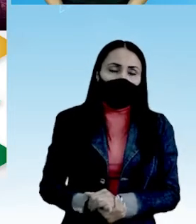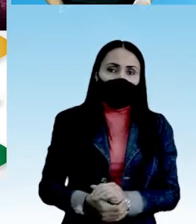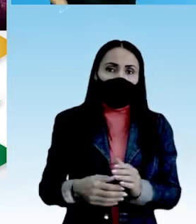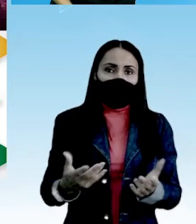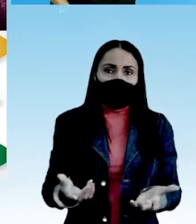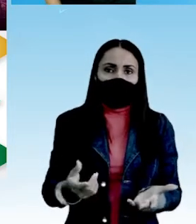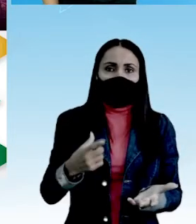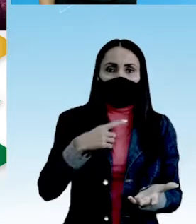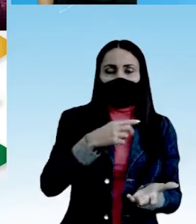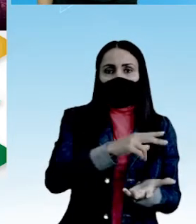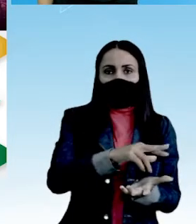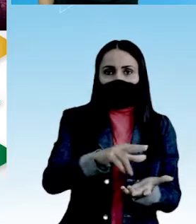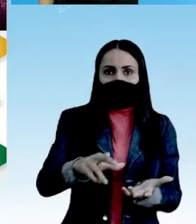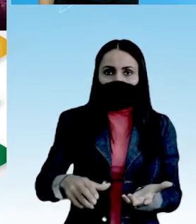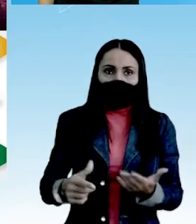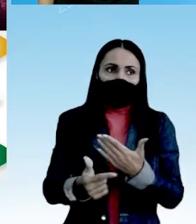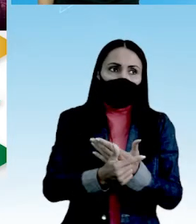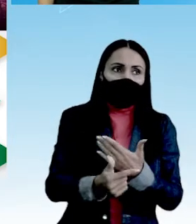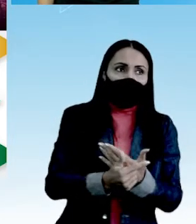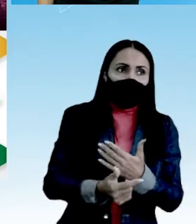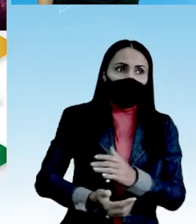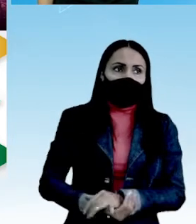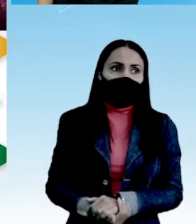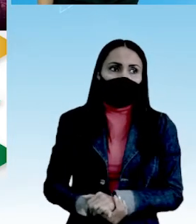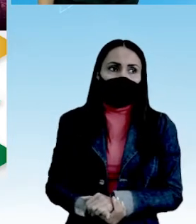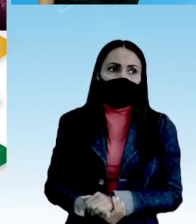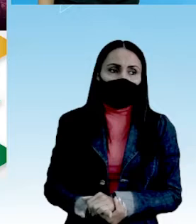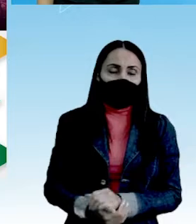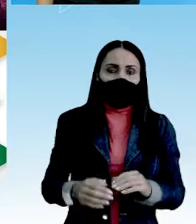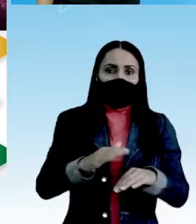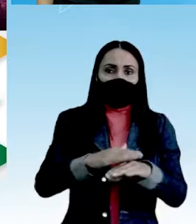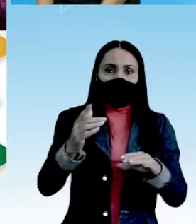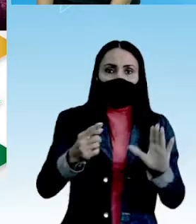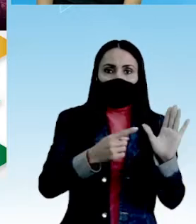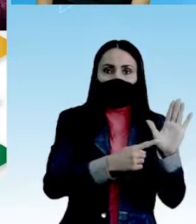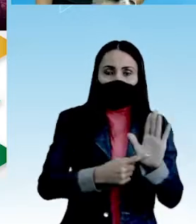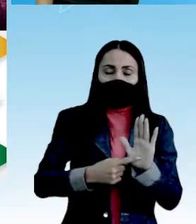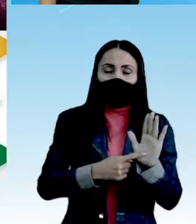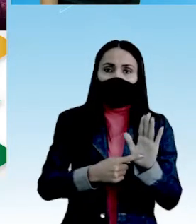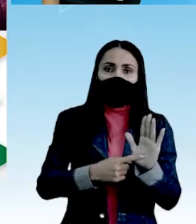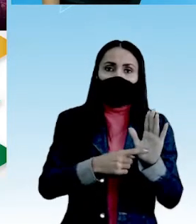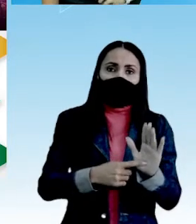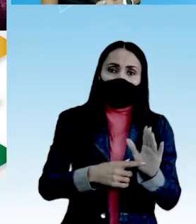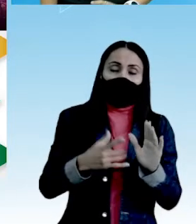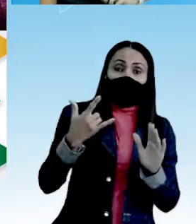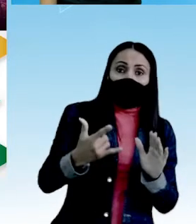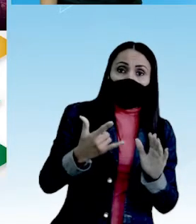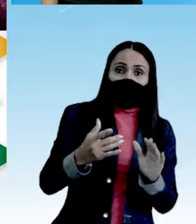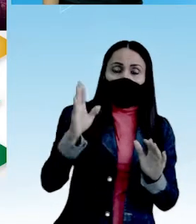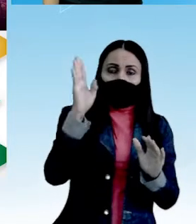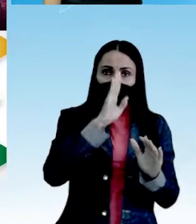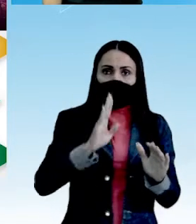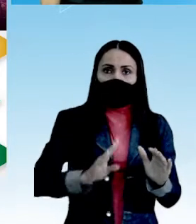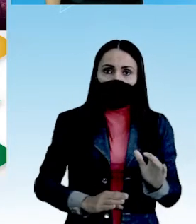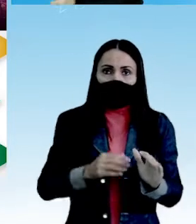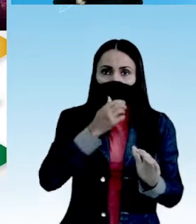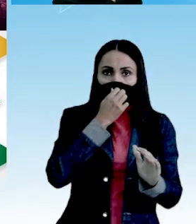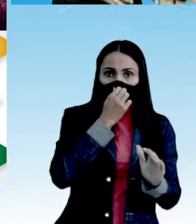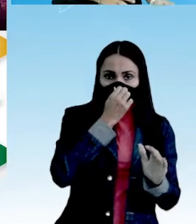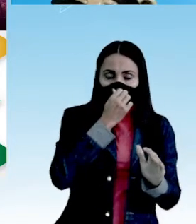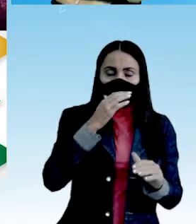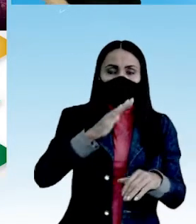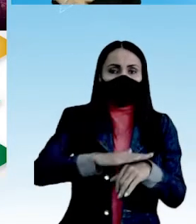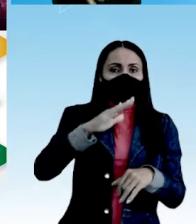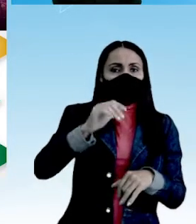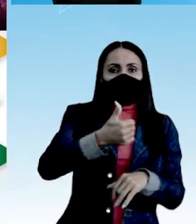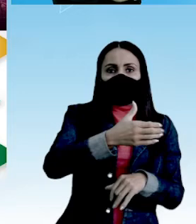multifunções, né? Considerada uma das maiores representantes do rock brasileiro contemporâneo. Tá? Ela domina a cena por mais de 10